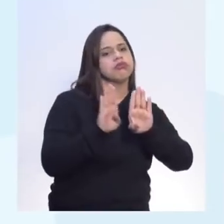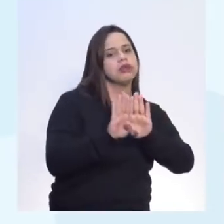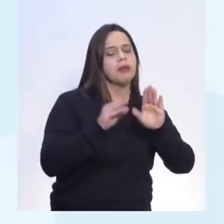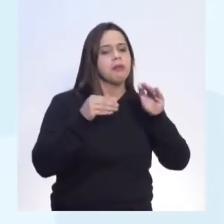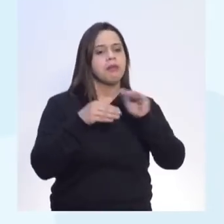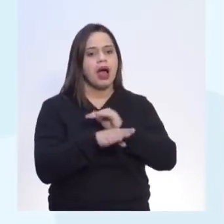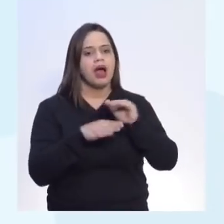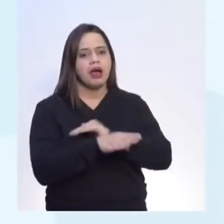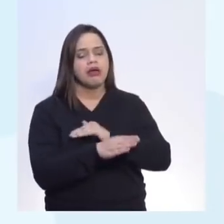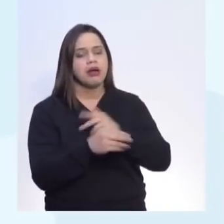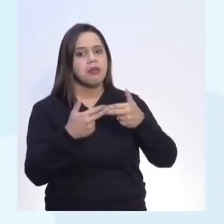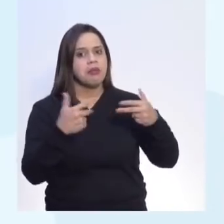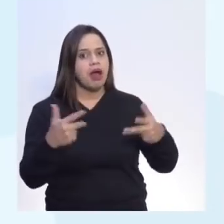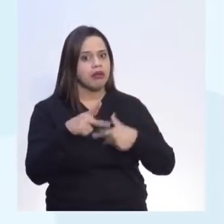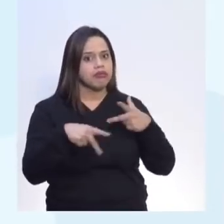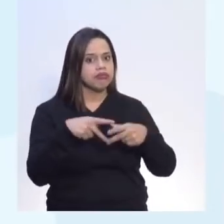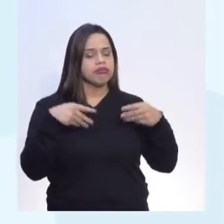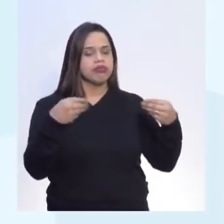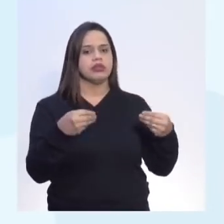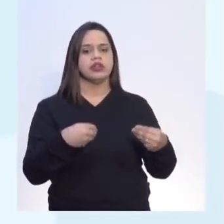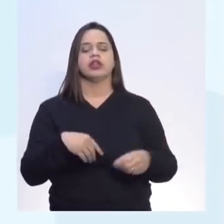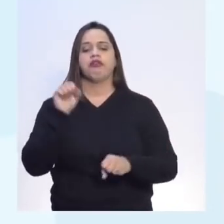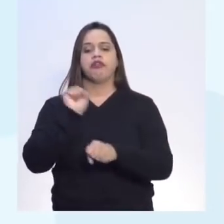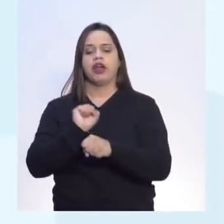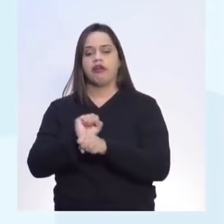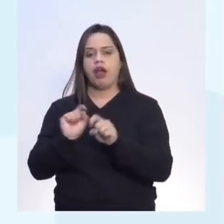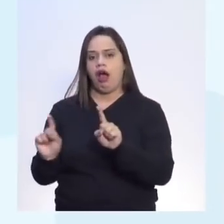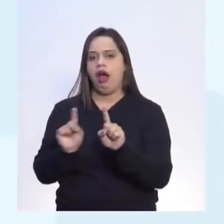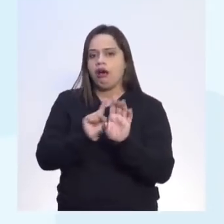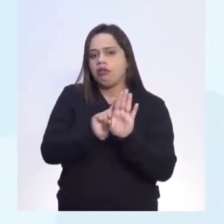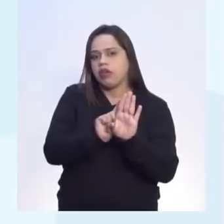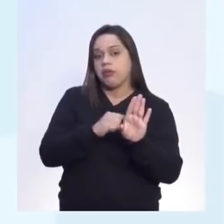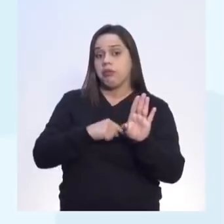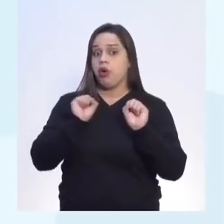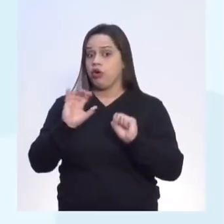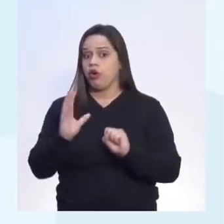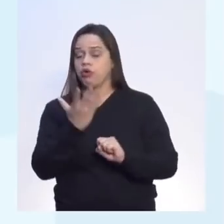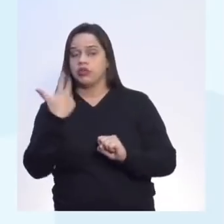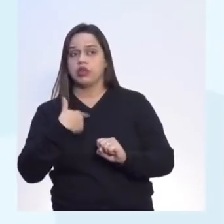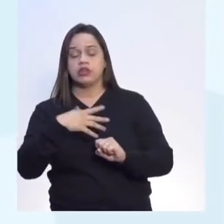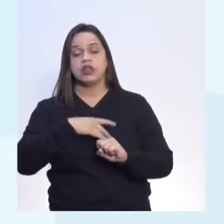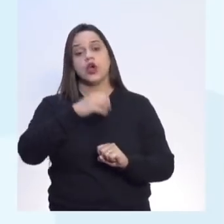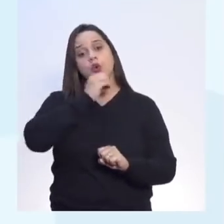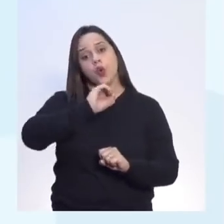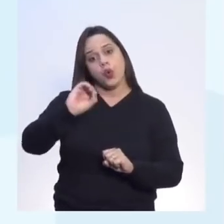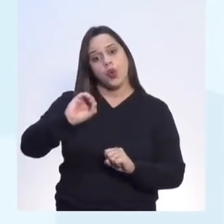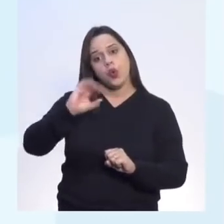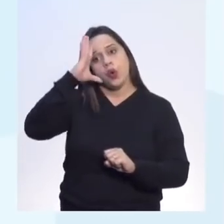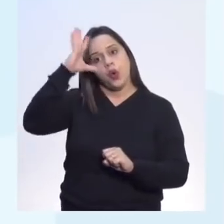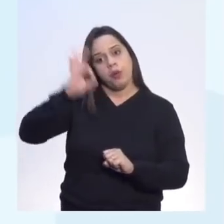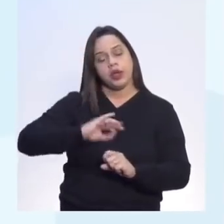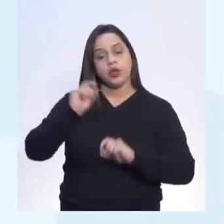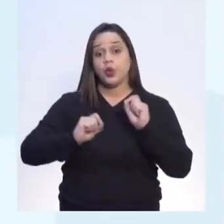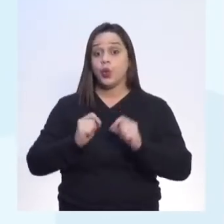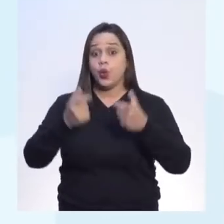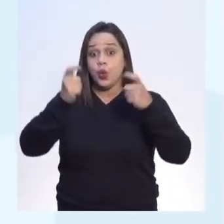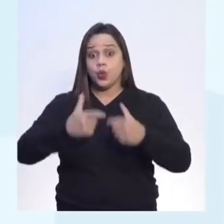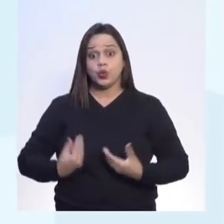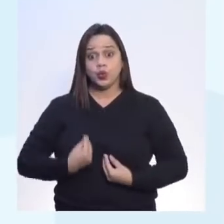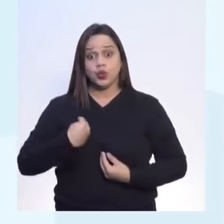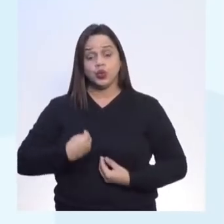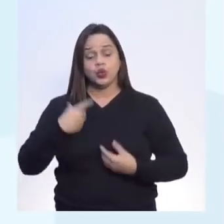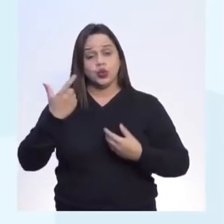guardar mais dádivas. Fiquemos aqui por dentro. Talvez o Visconde compreenda que o único meio de salvação